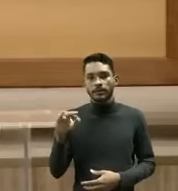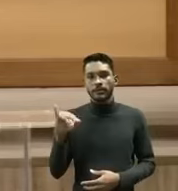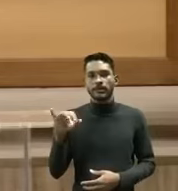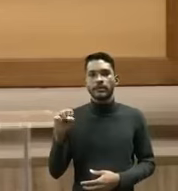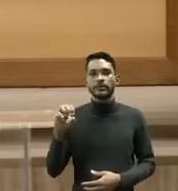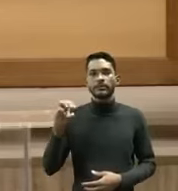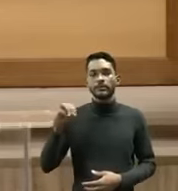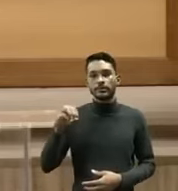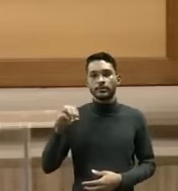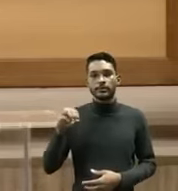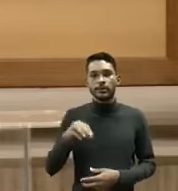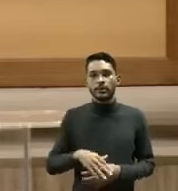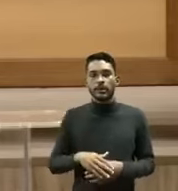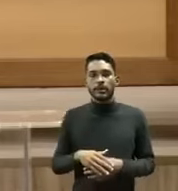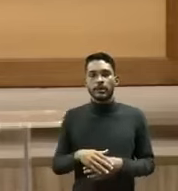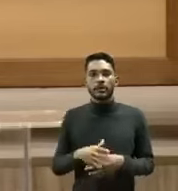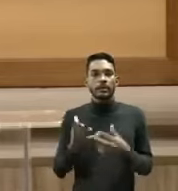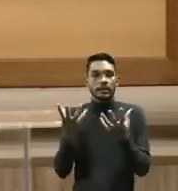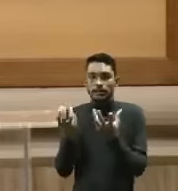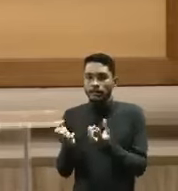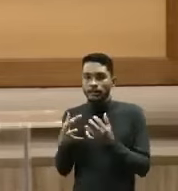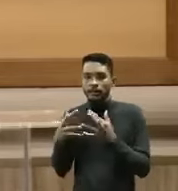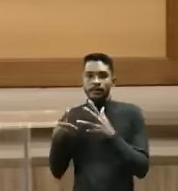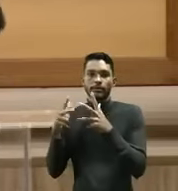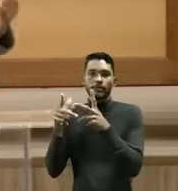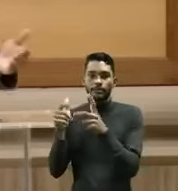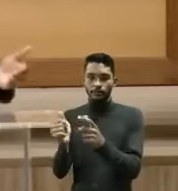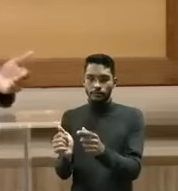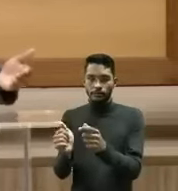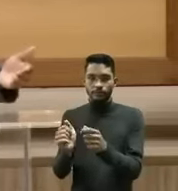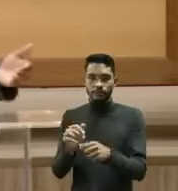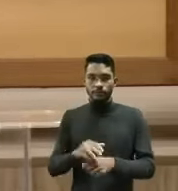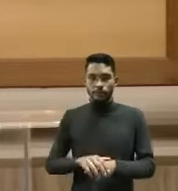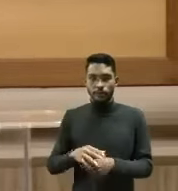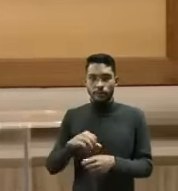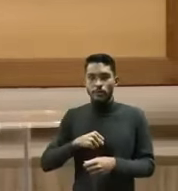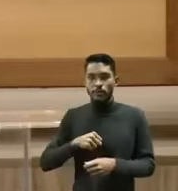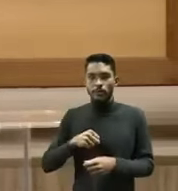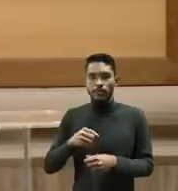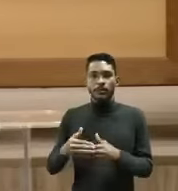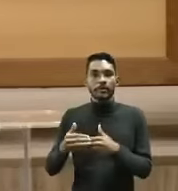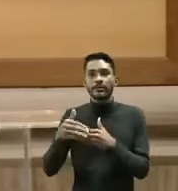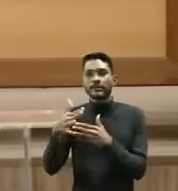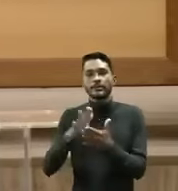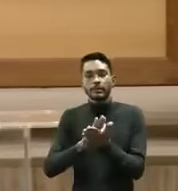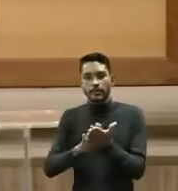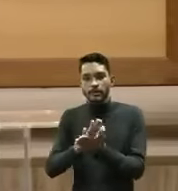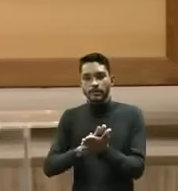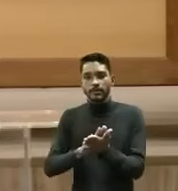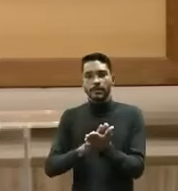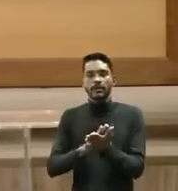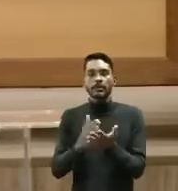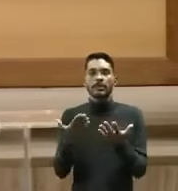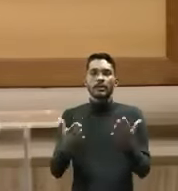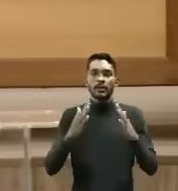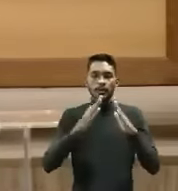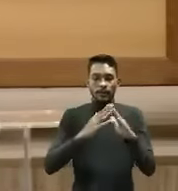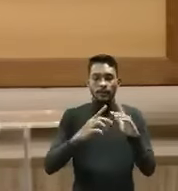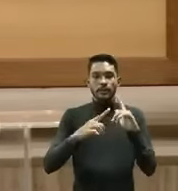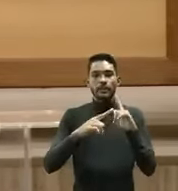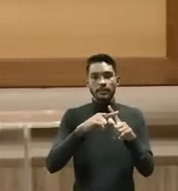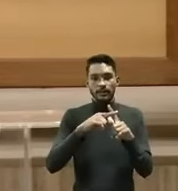tanto faz como tanto fez não reagia para nada igreja que Ae assim ela perde